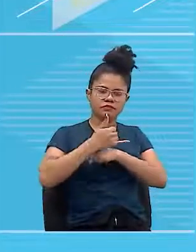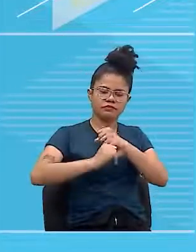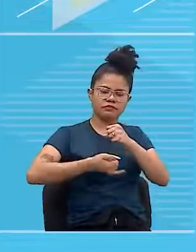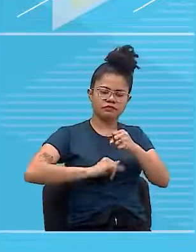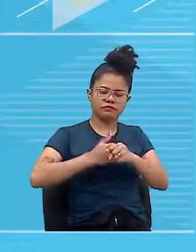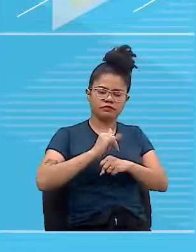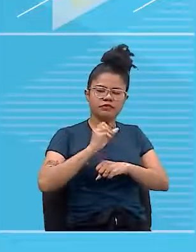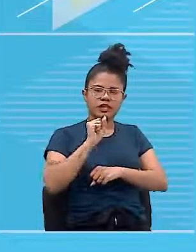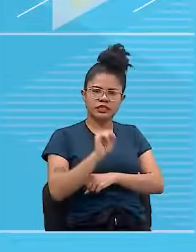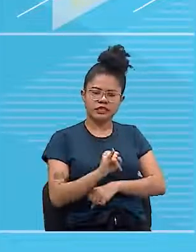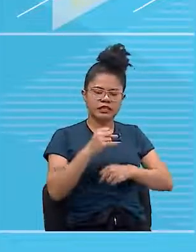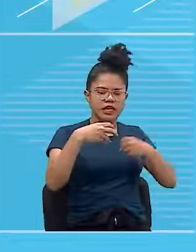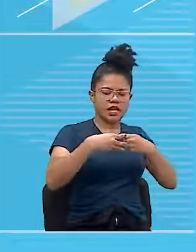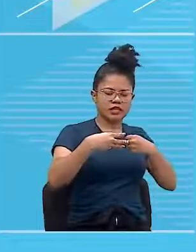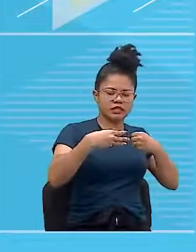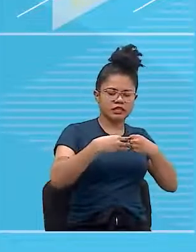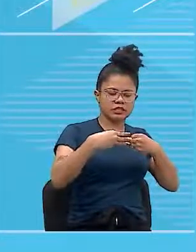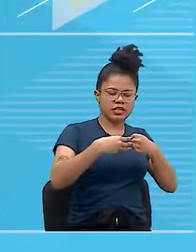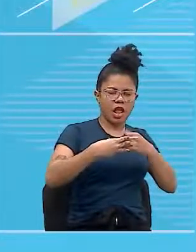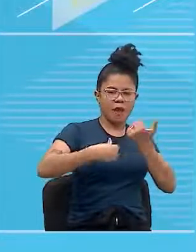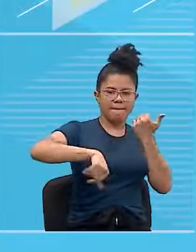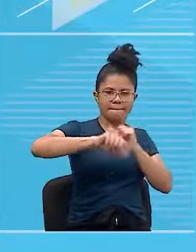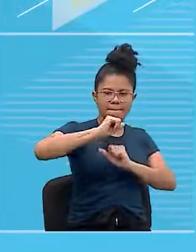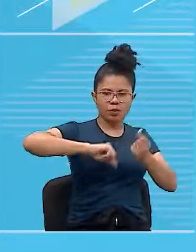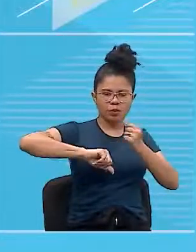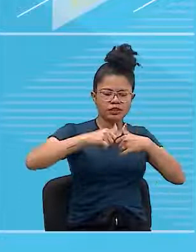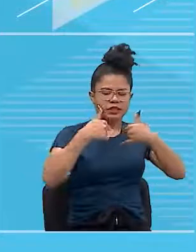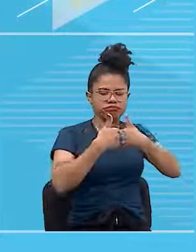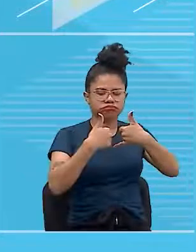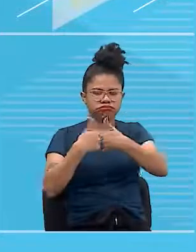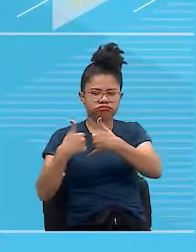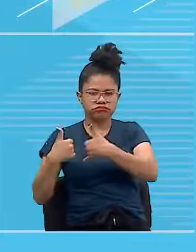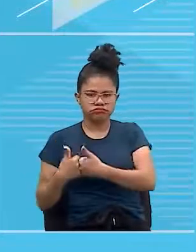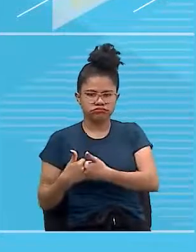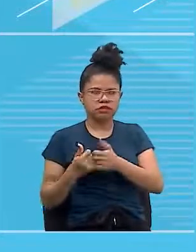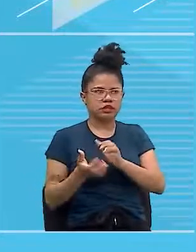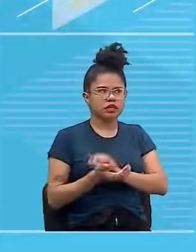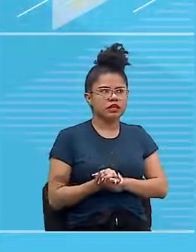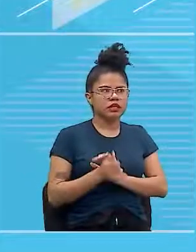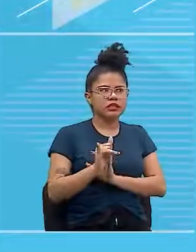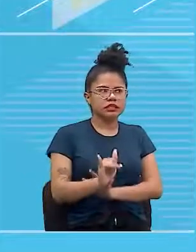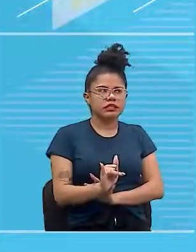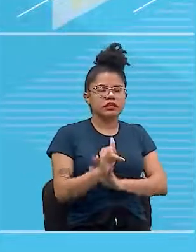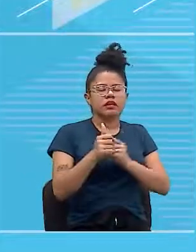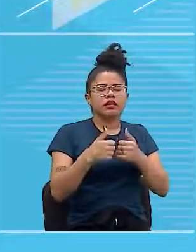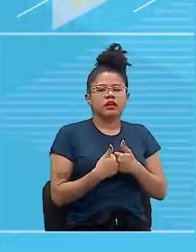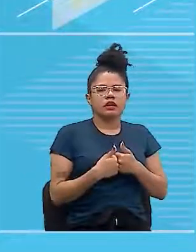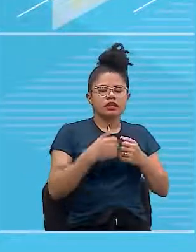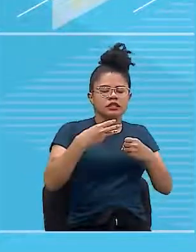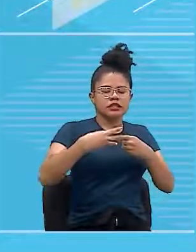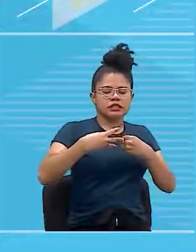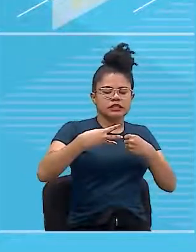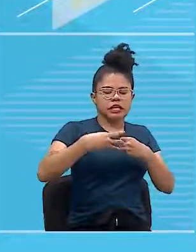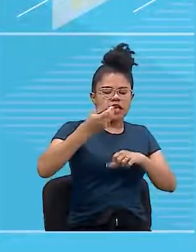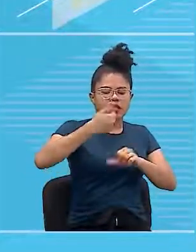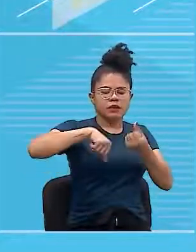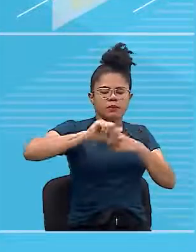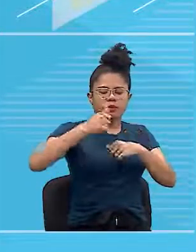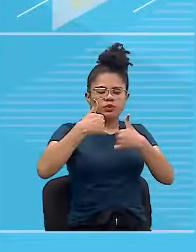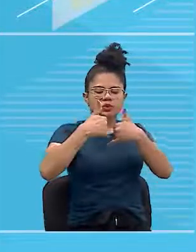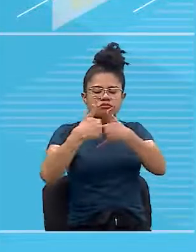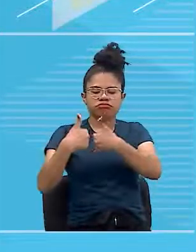células quebram essas ligações eu queria que vocês se atentassem isso quando as células quebram essas ligações